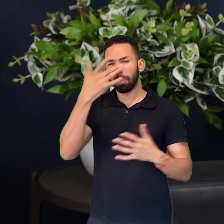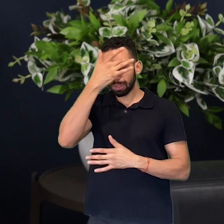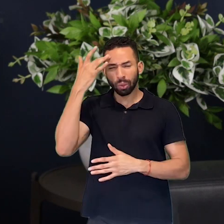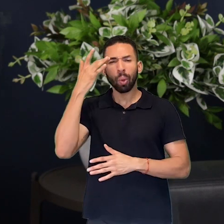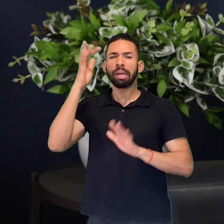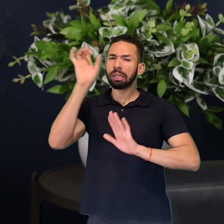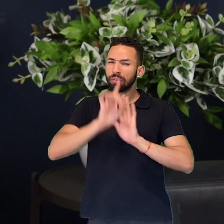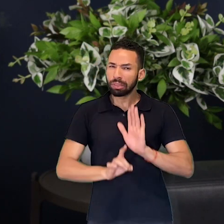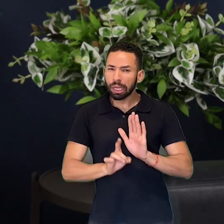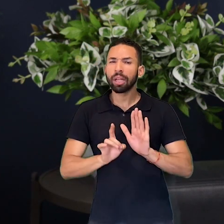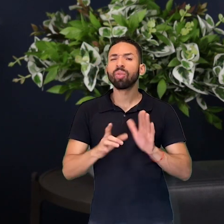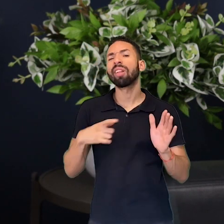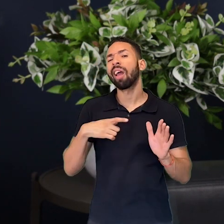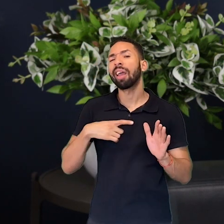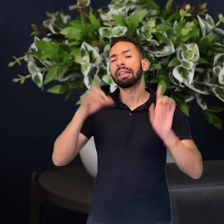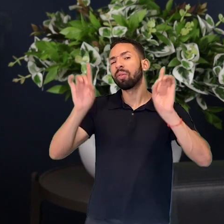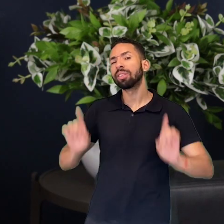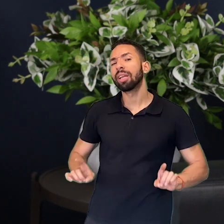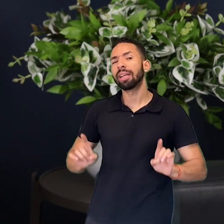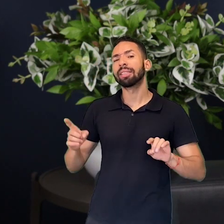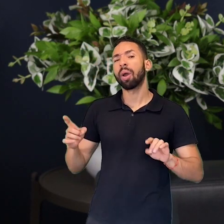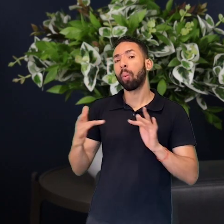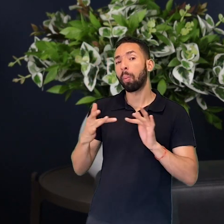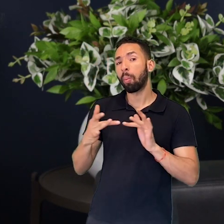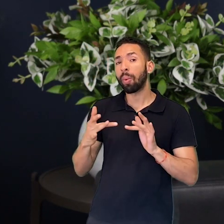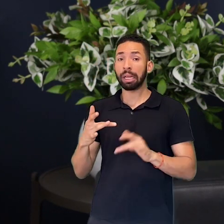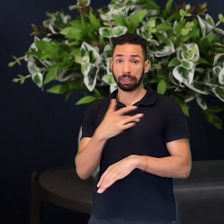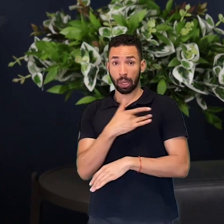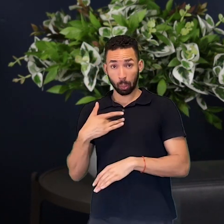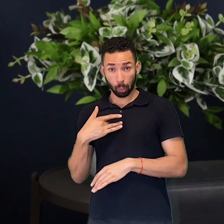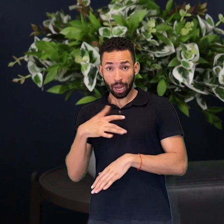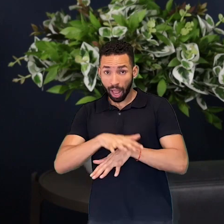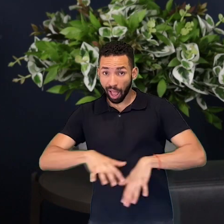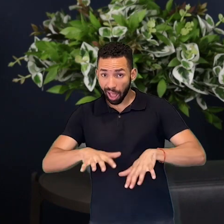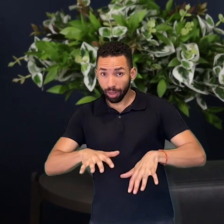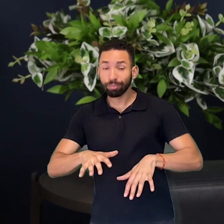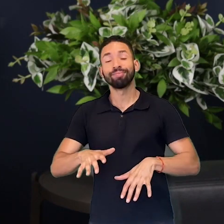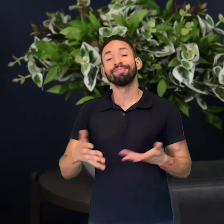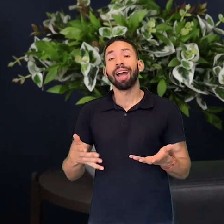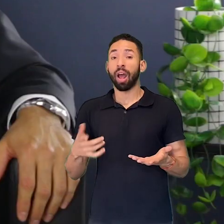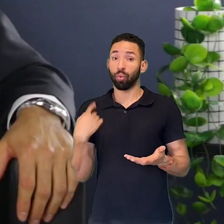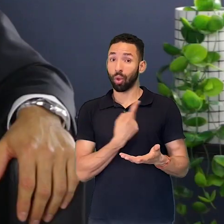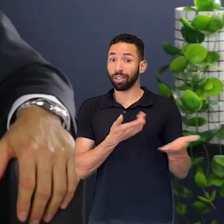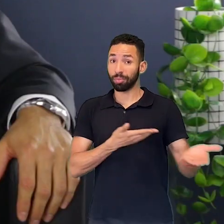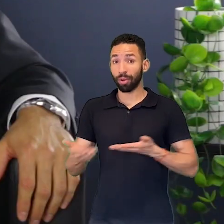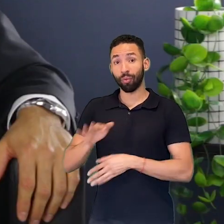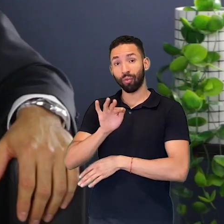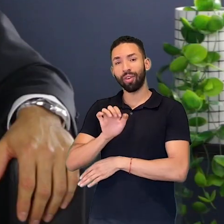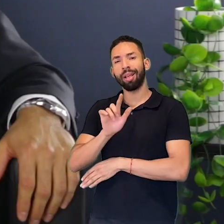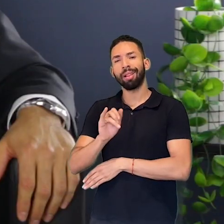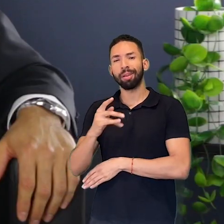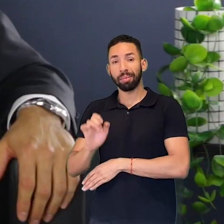são os direitos das pessoas com deficiência em relação ao acesso à saúde? Para falar disso, hoje nós recebemos o defensor